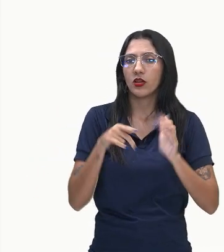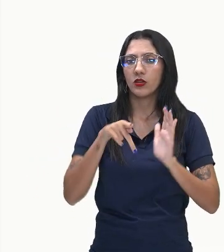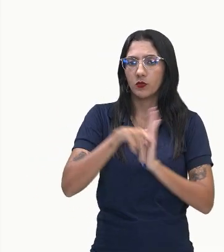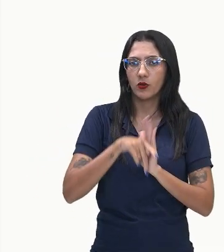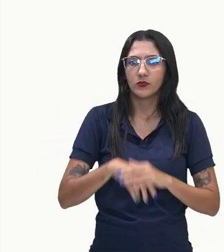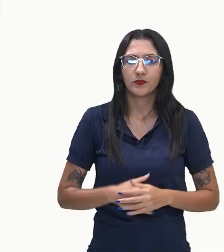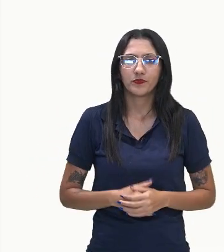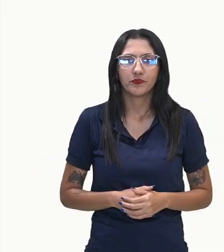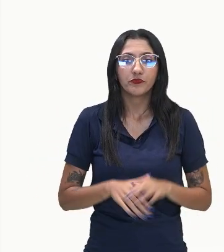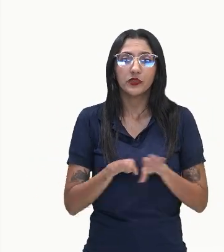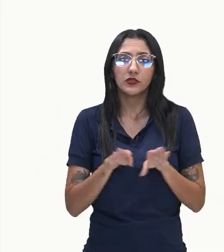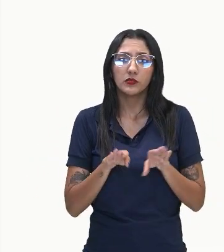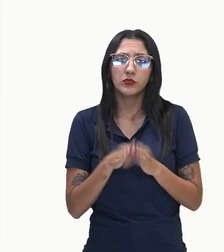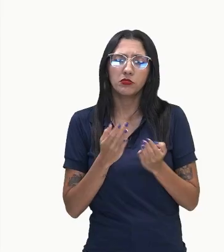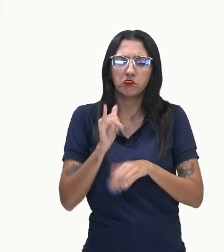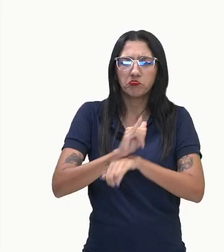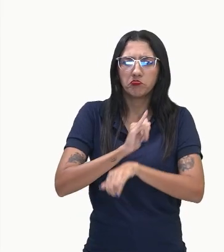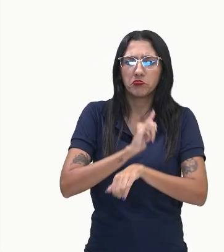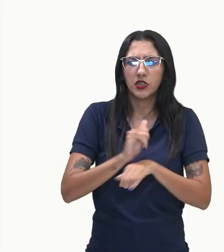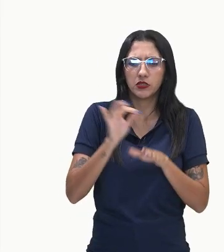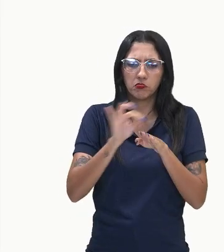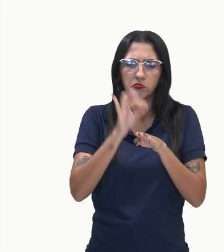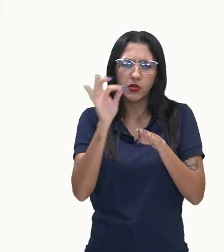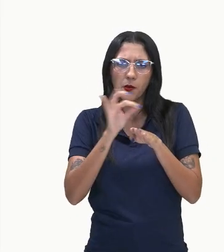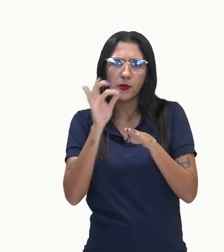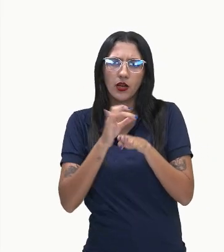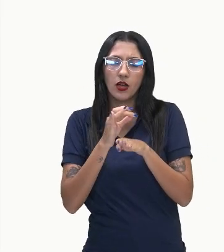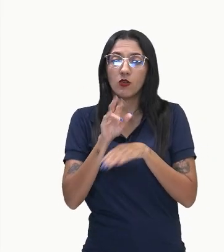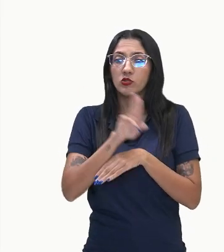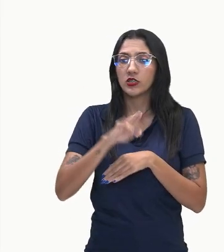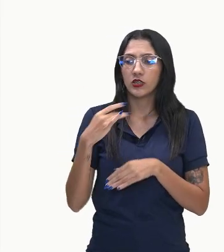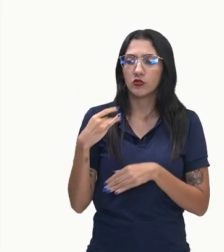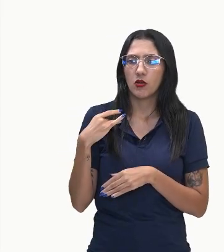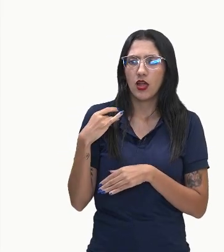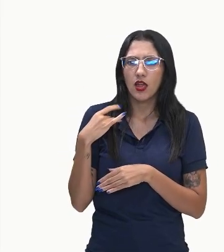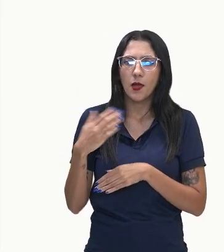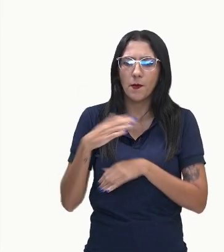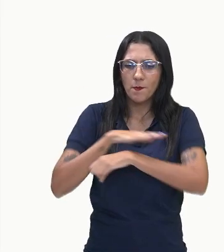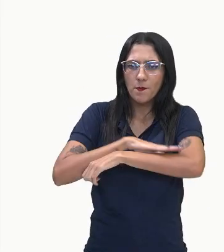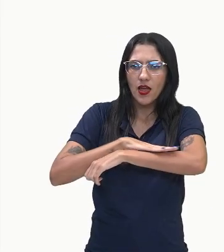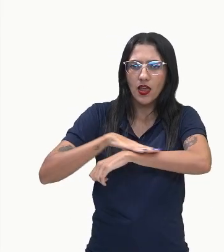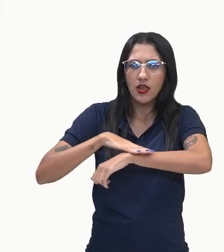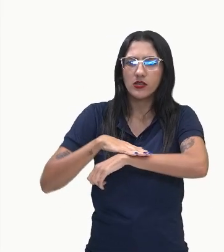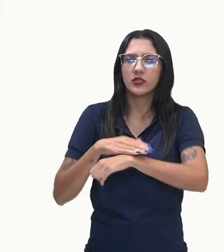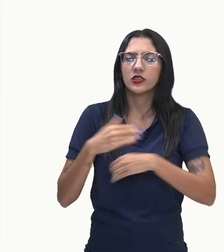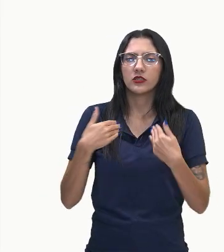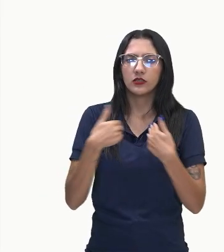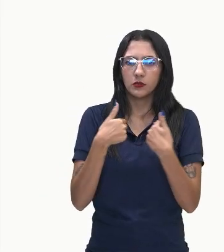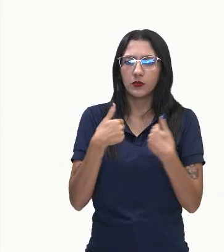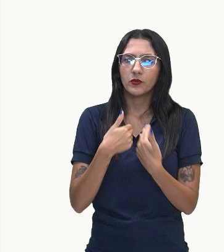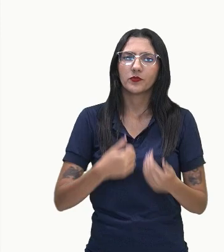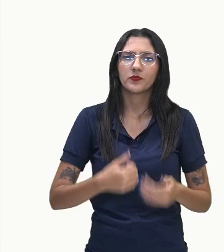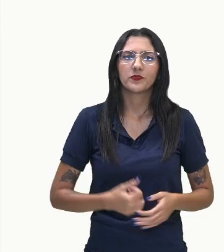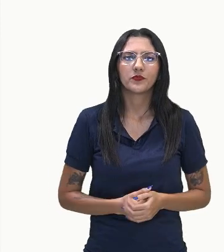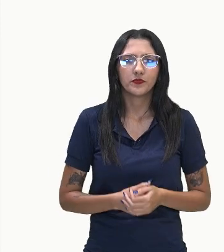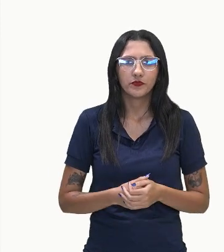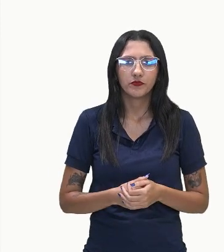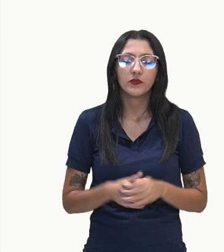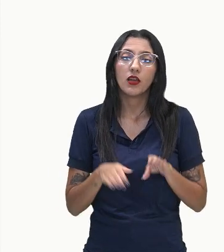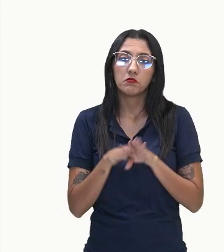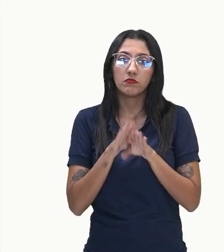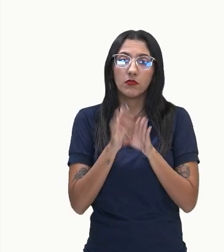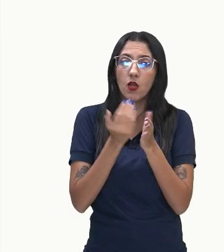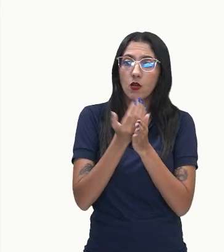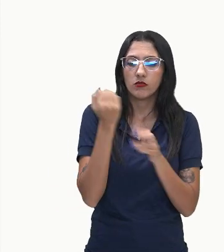de técnica de tecelagem, utilizando couro de animais. E a construção